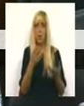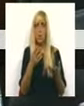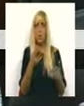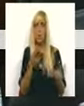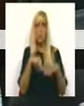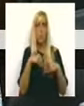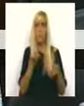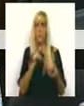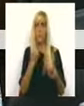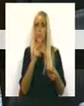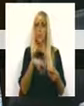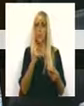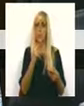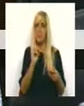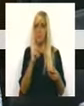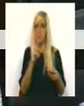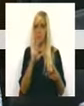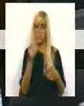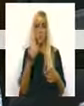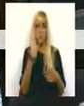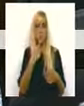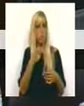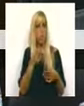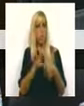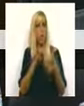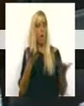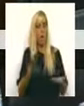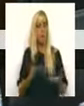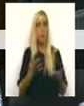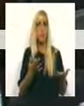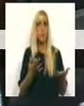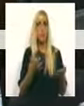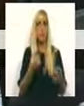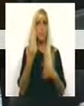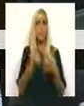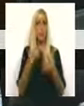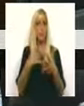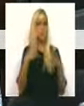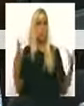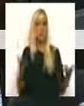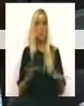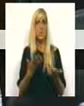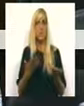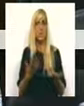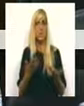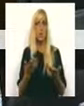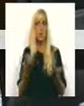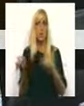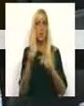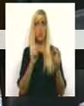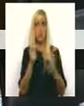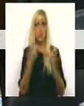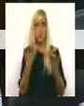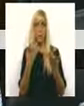assumido pela Unicer. Uma segunda pergunta tem a ver com algo mais amplo, porque discutimos aqui da estratégia de